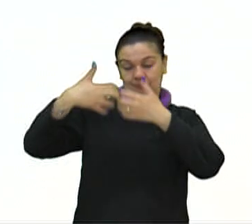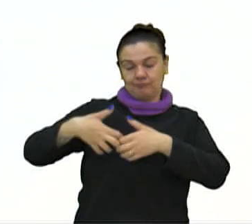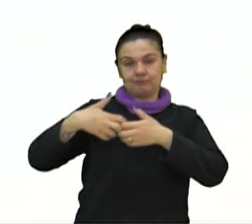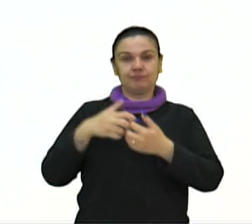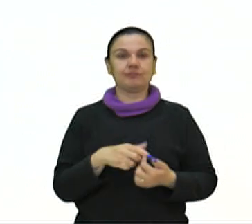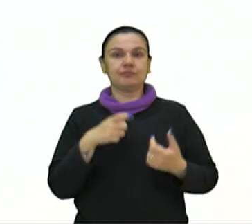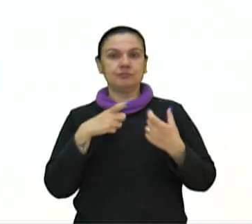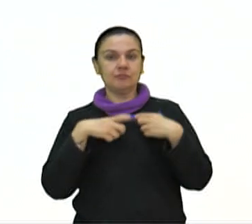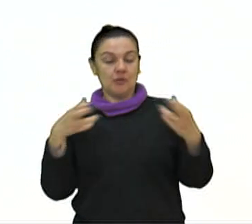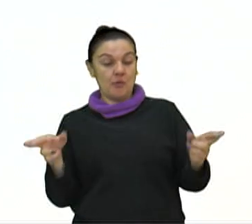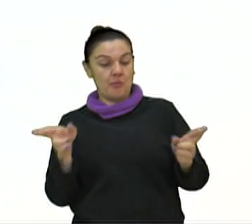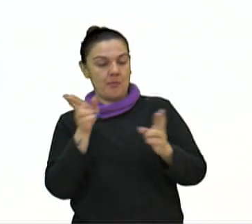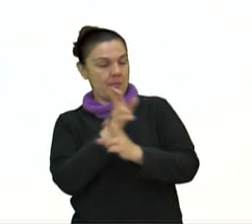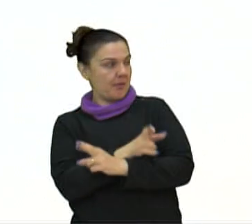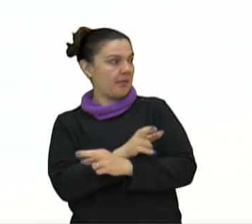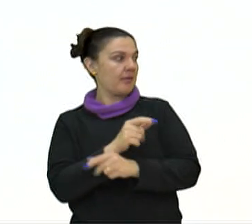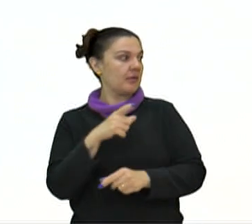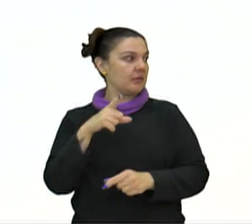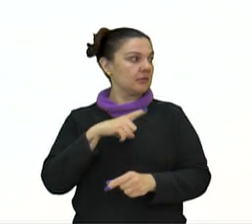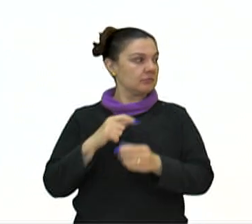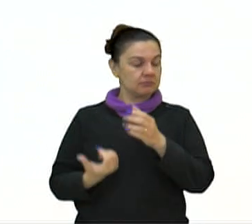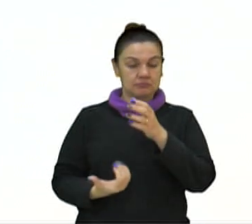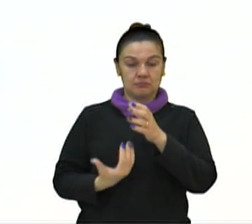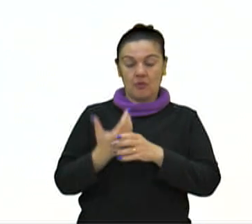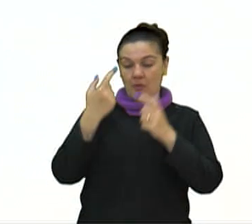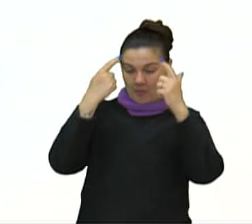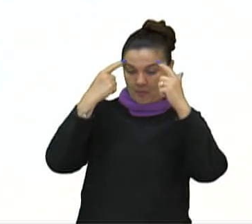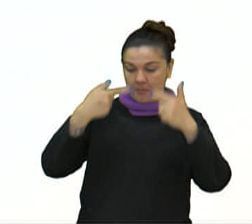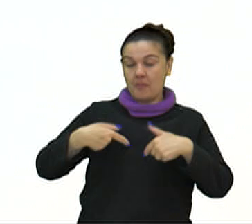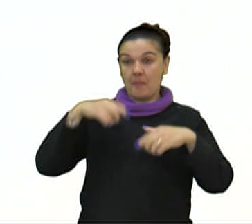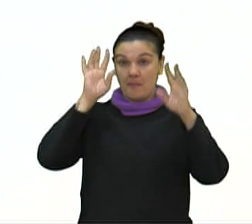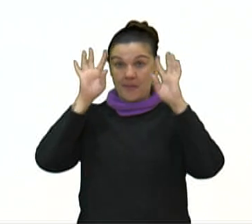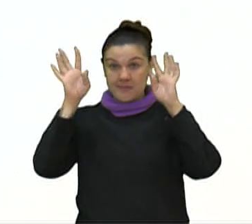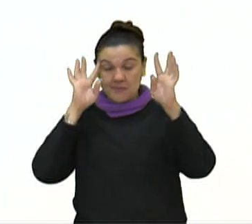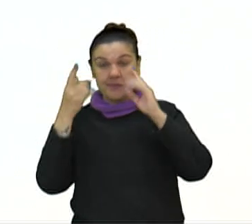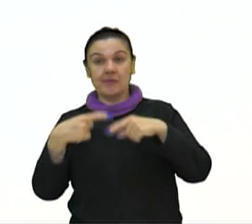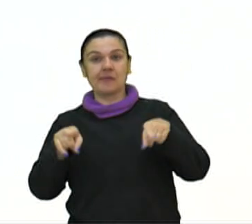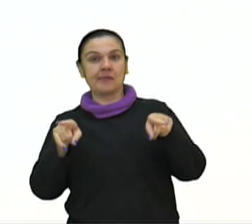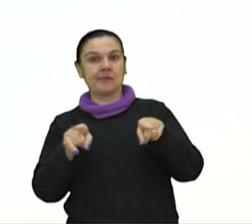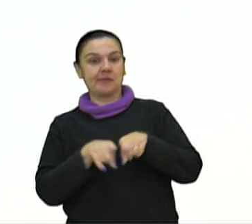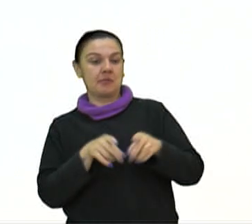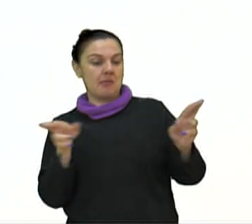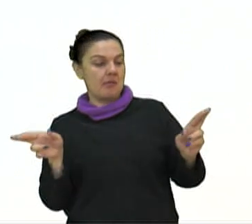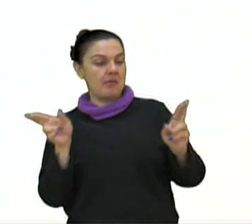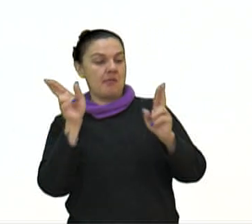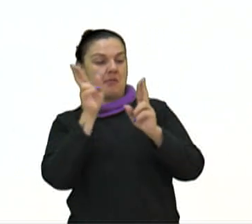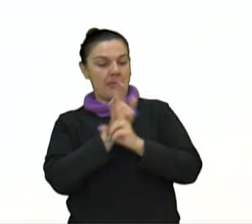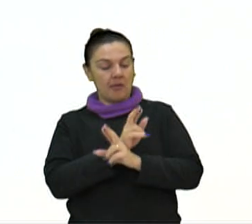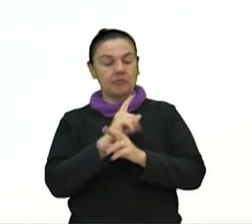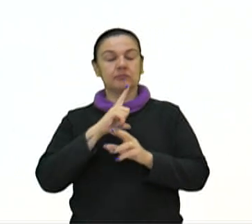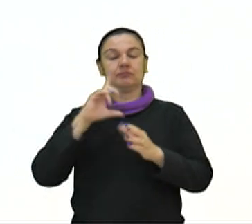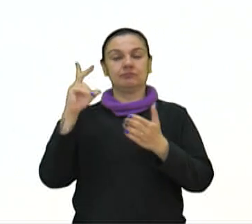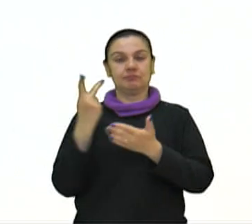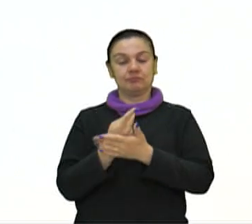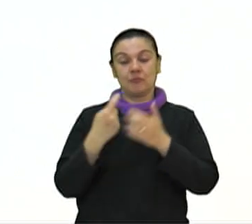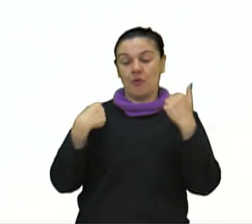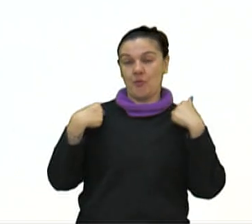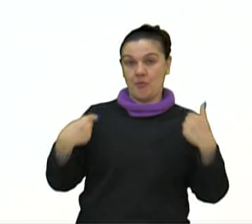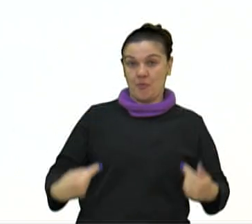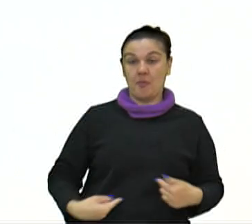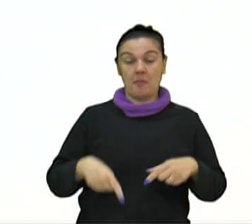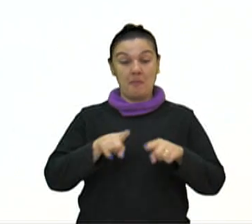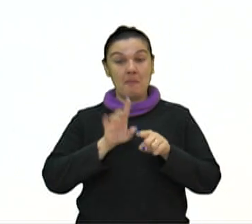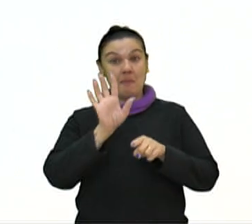uma relação causal que atua no nosso pensamento e existe uma relação causal que atua nas coisas físicas. Mas